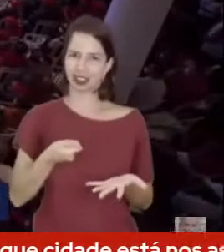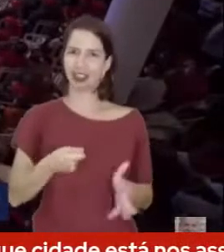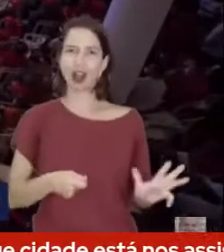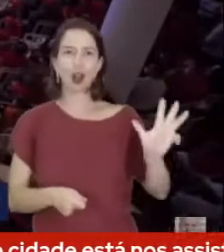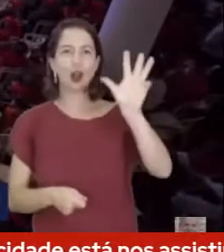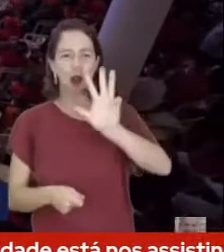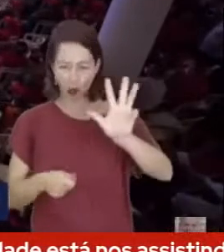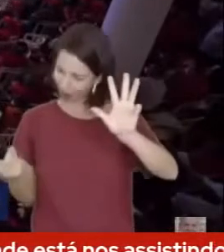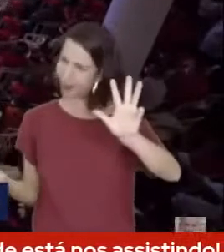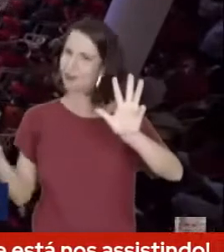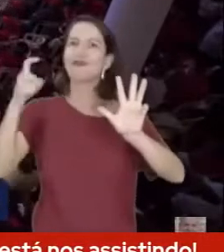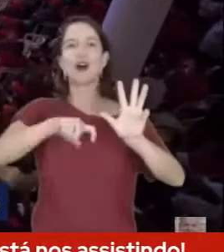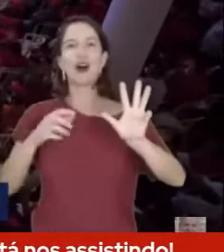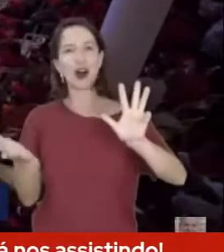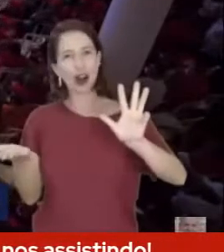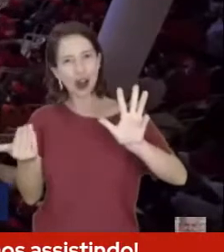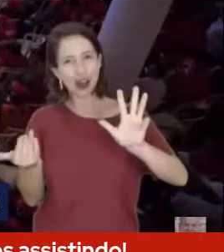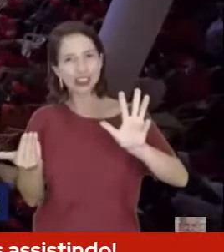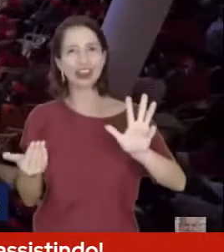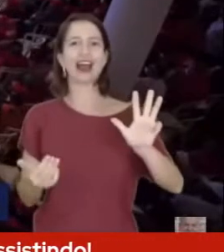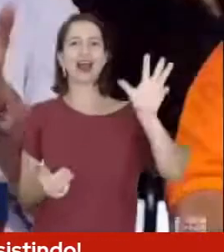Com Lula, presidente.